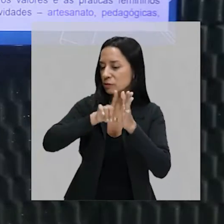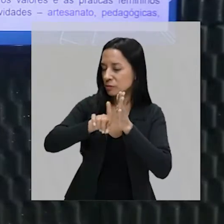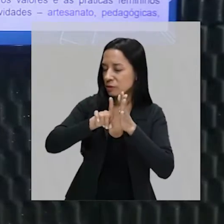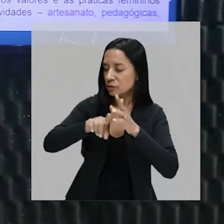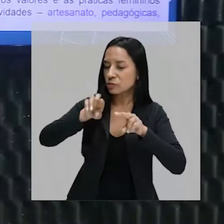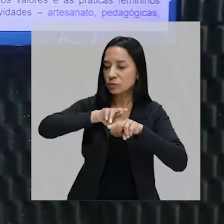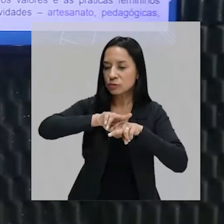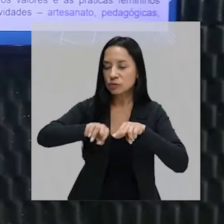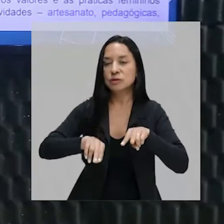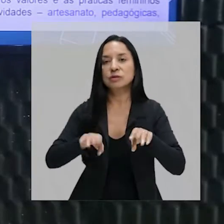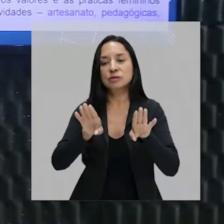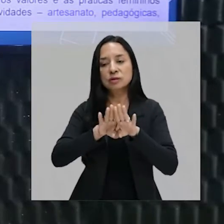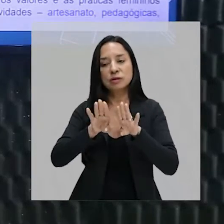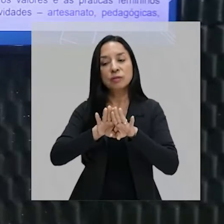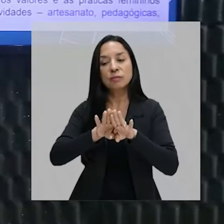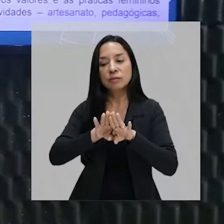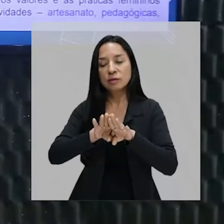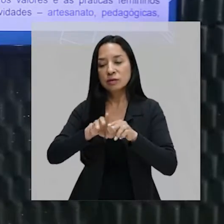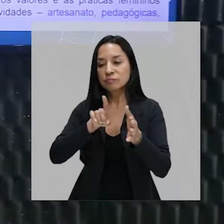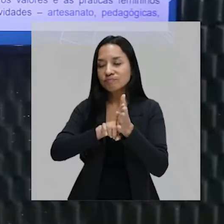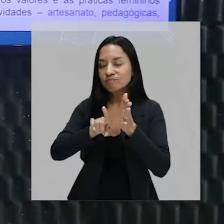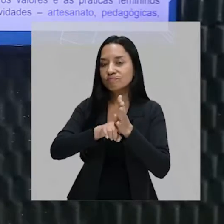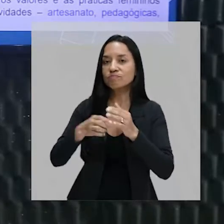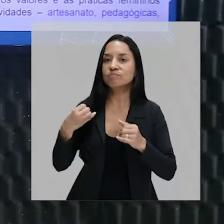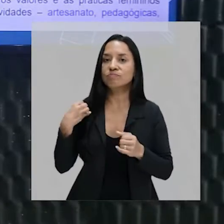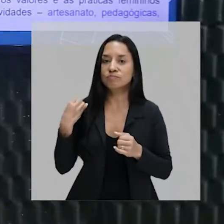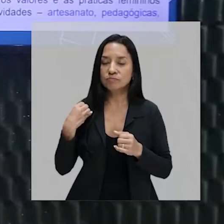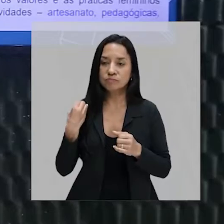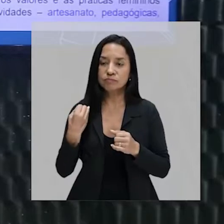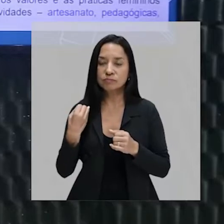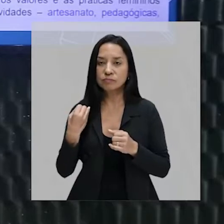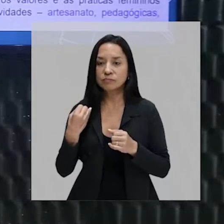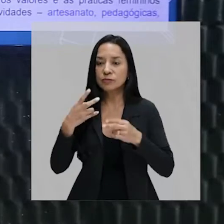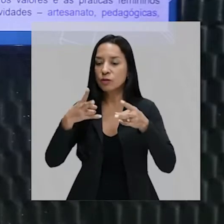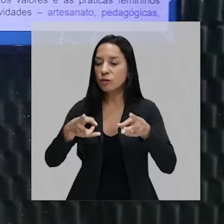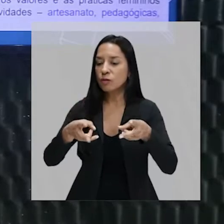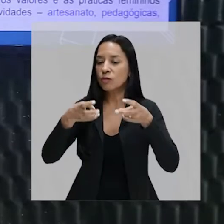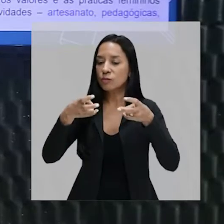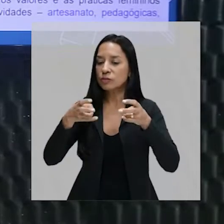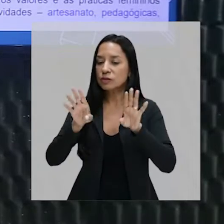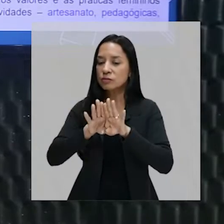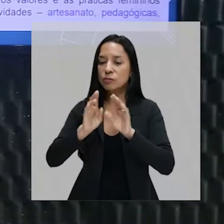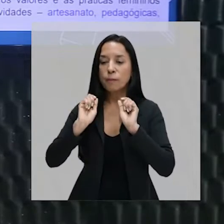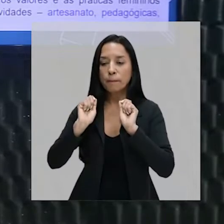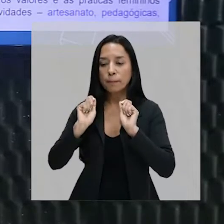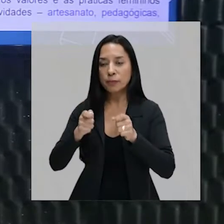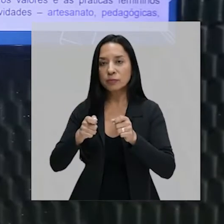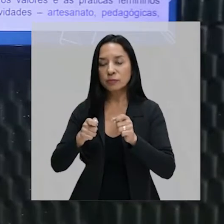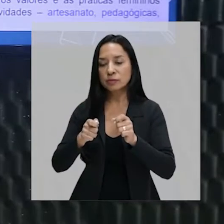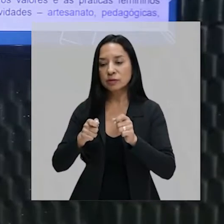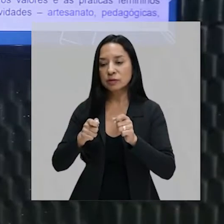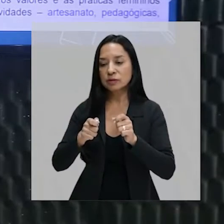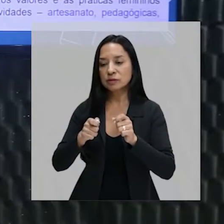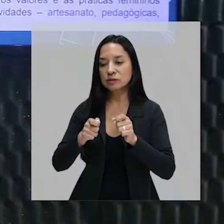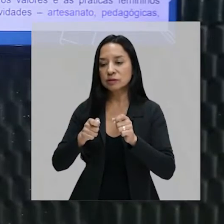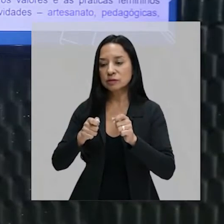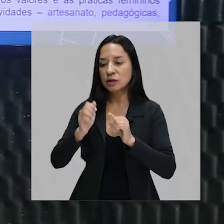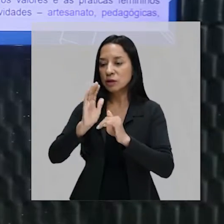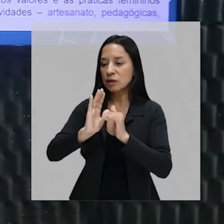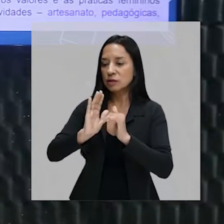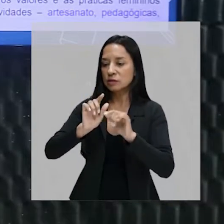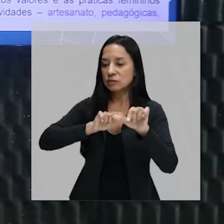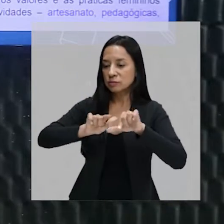a e na questão etária e aí você observa inclusive possibilidade de tarefas